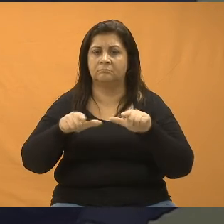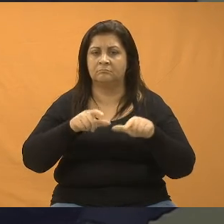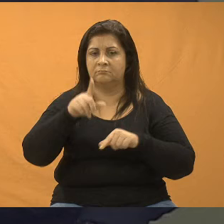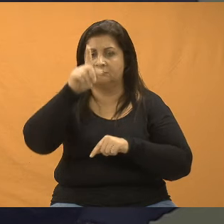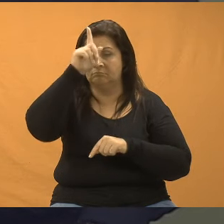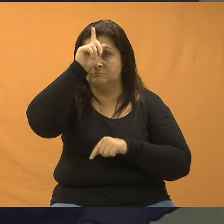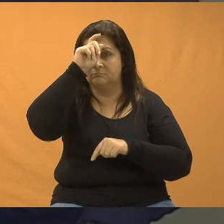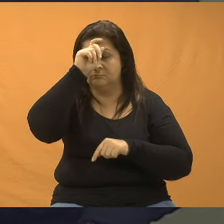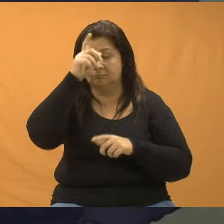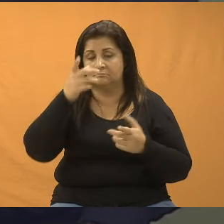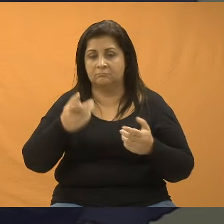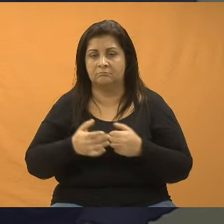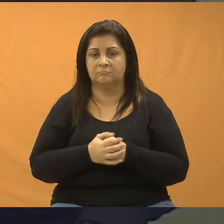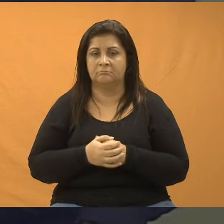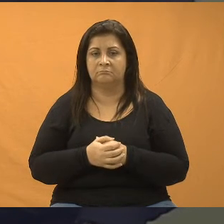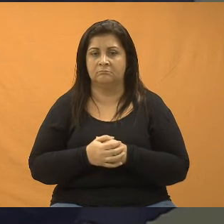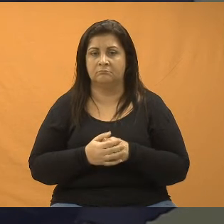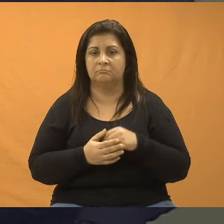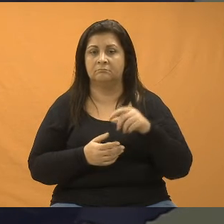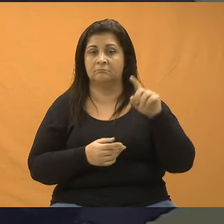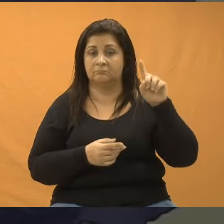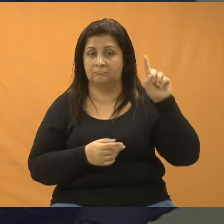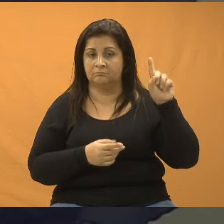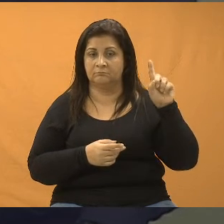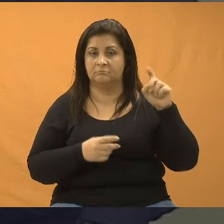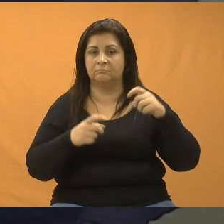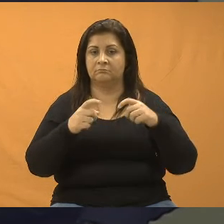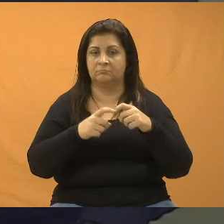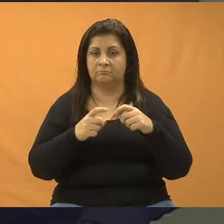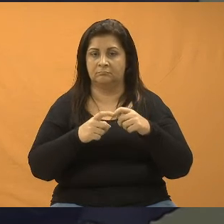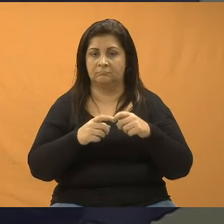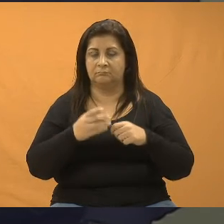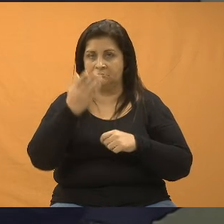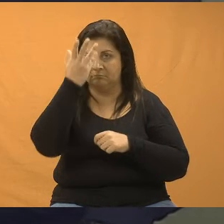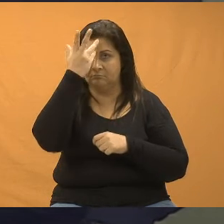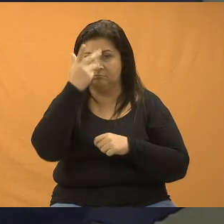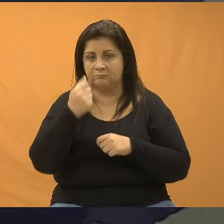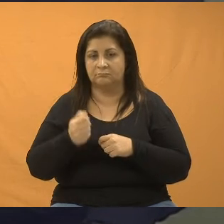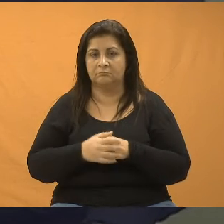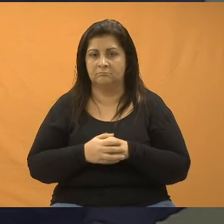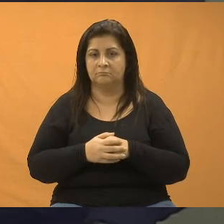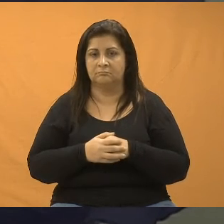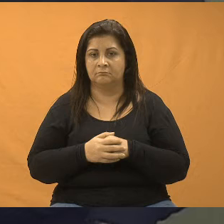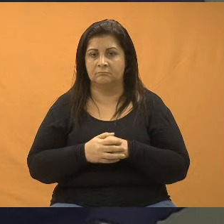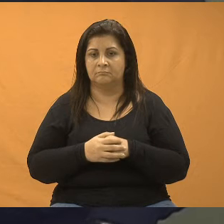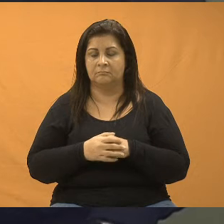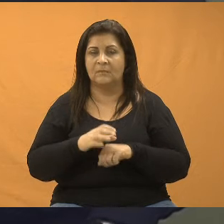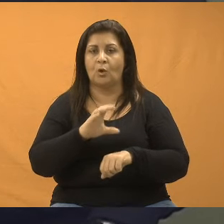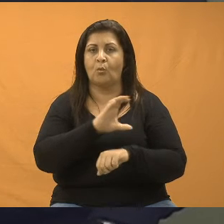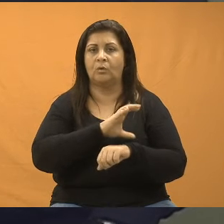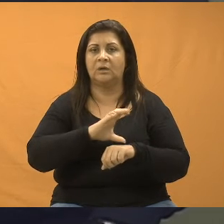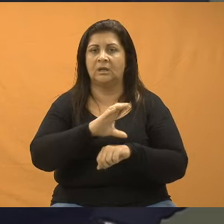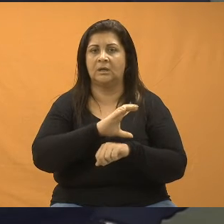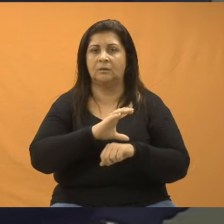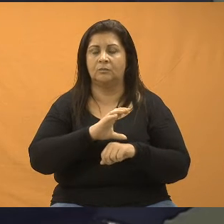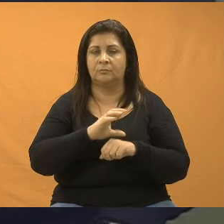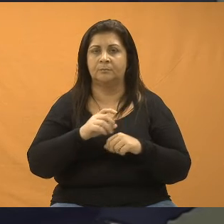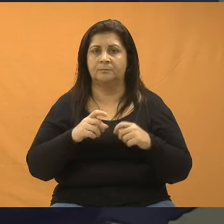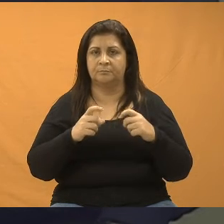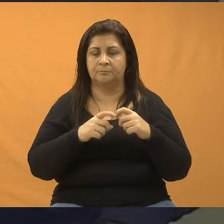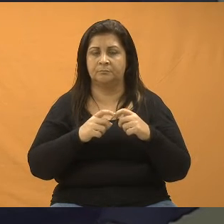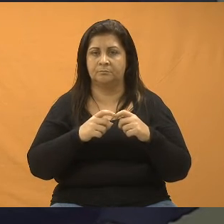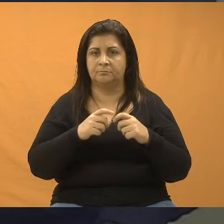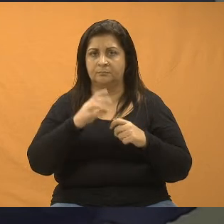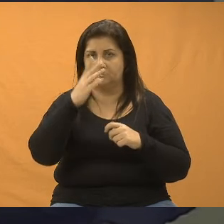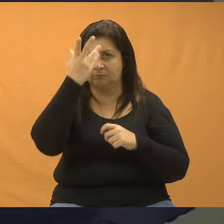né? Eu sou pediatra, sou coordenador da pediatria da Santa Casa há muito tempo. A gente